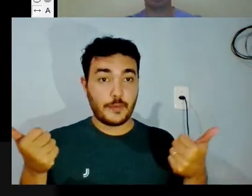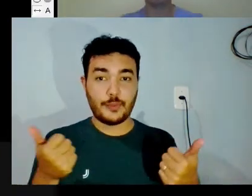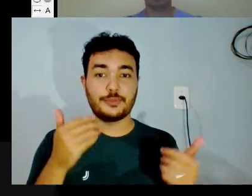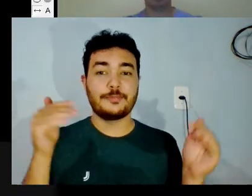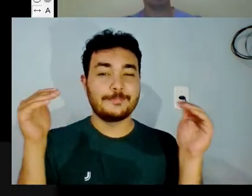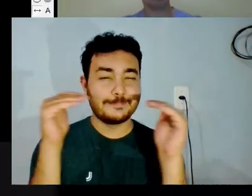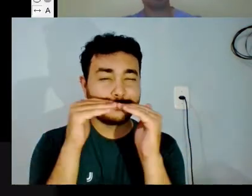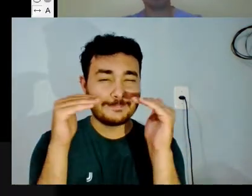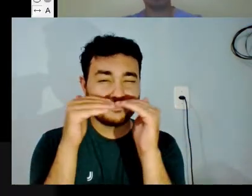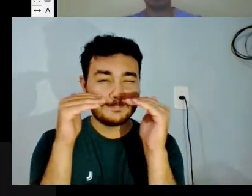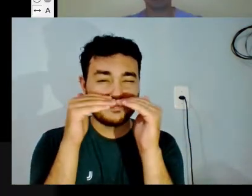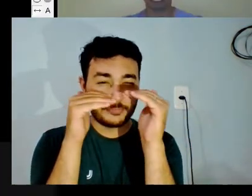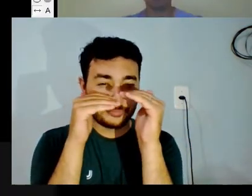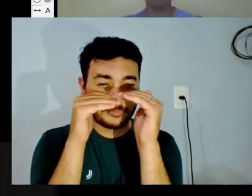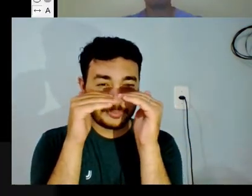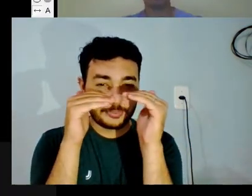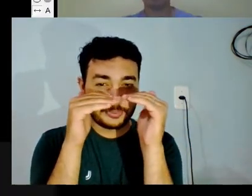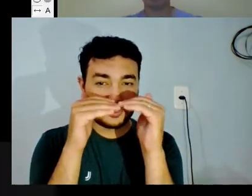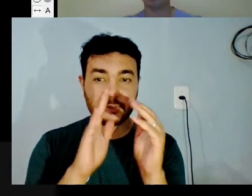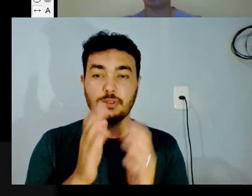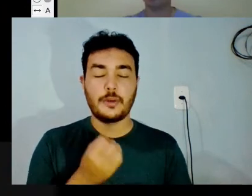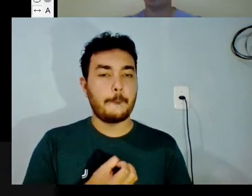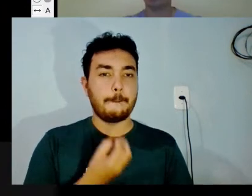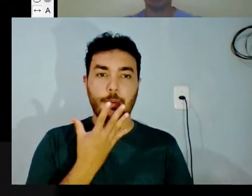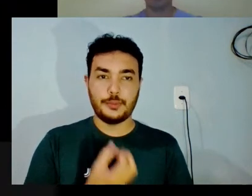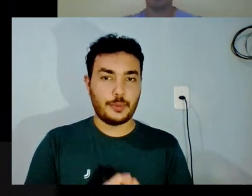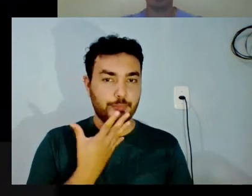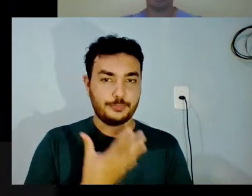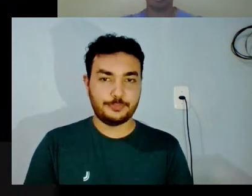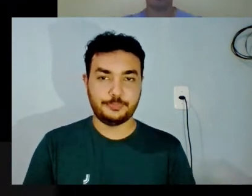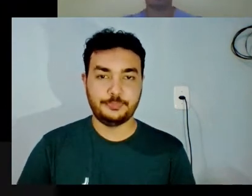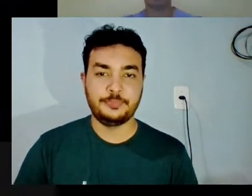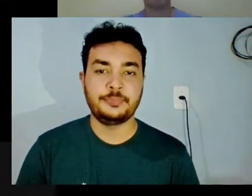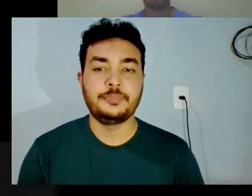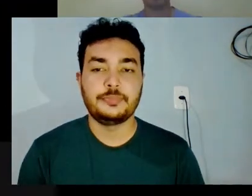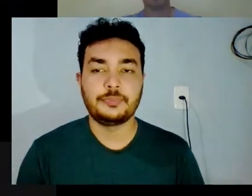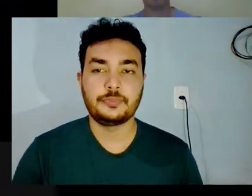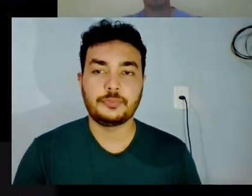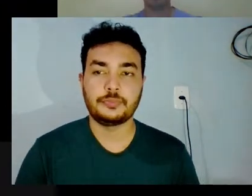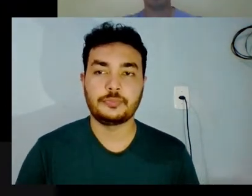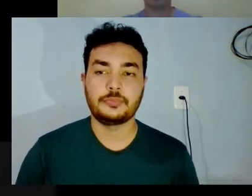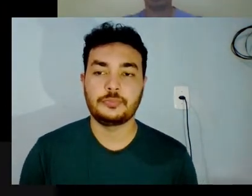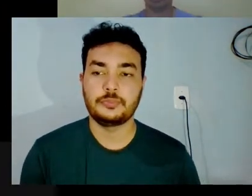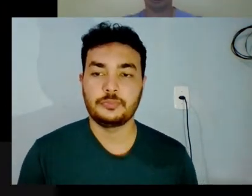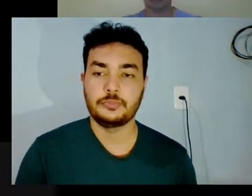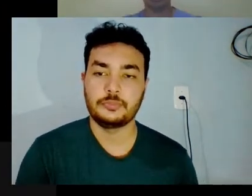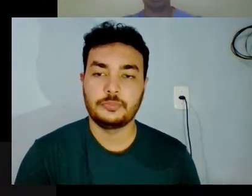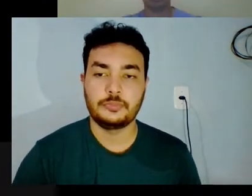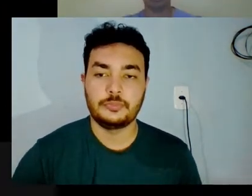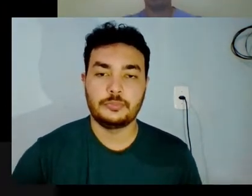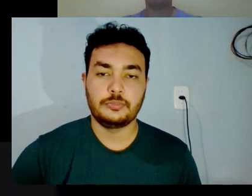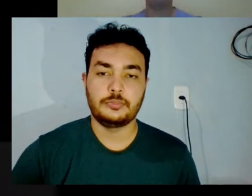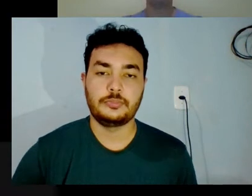das ligações químicas, já é um resultado bastante promissor, tá? De chegar nesse trabalho aqui, após todo